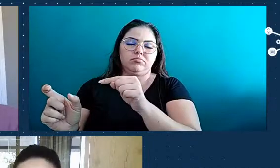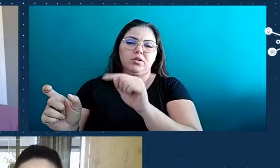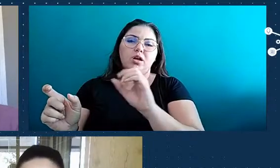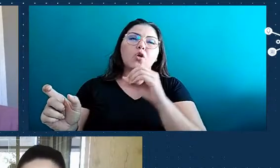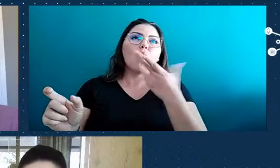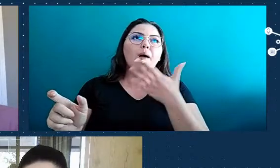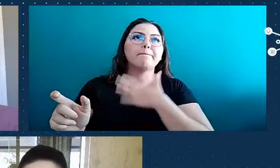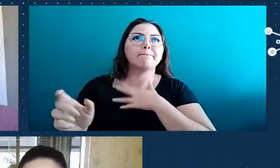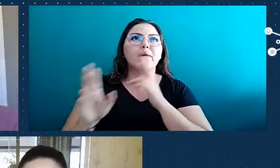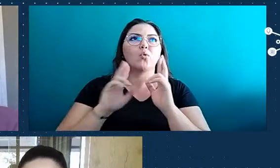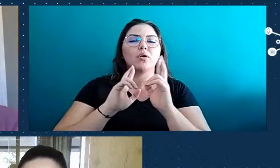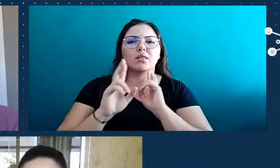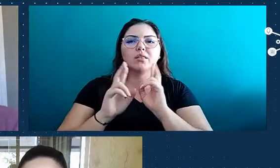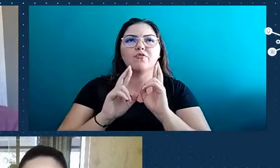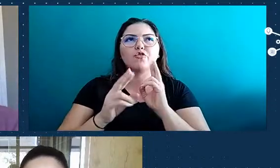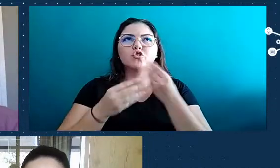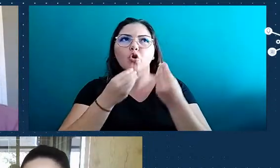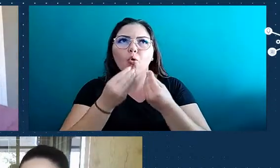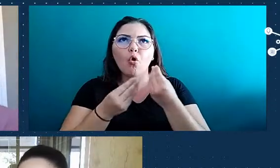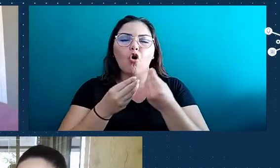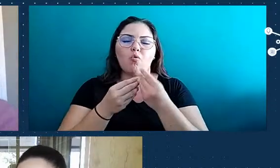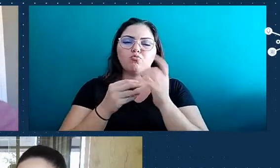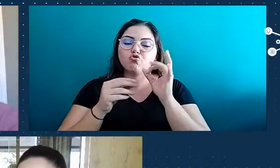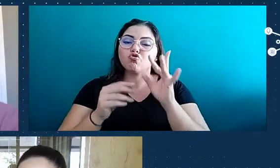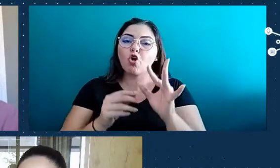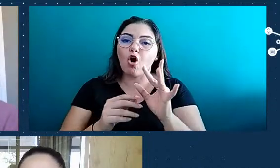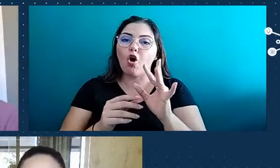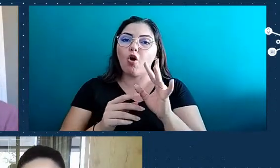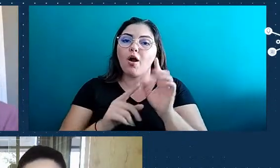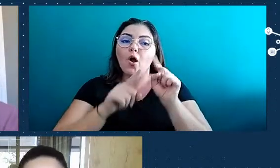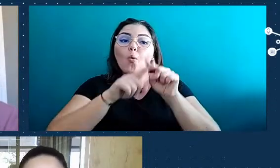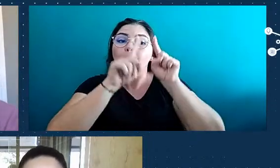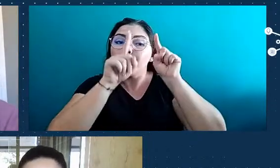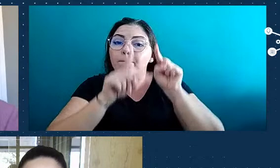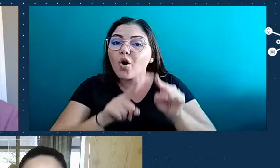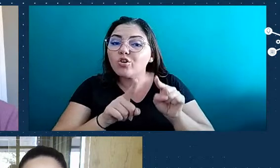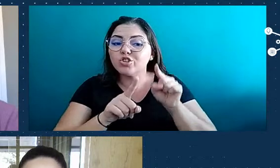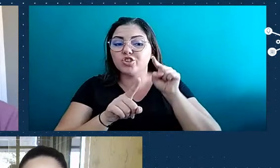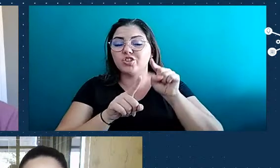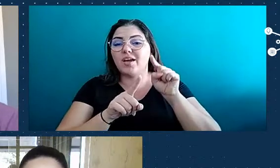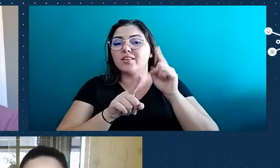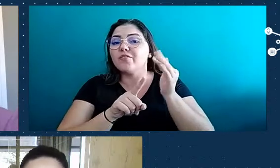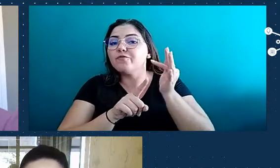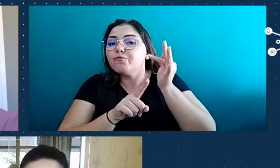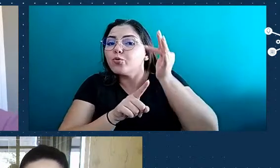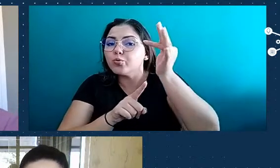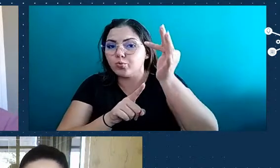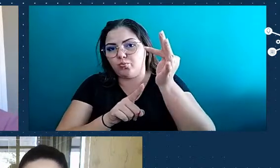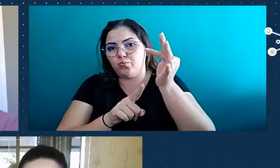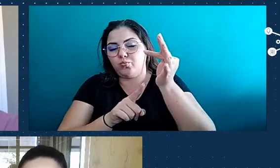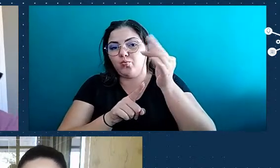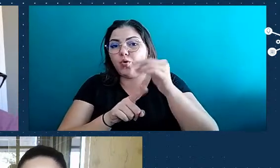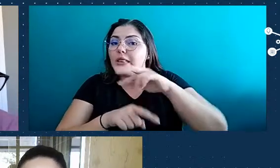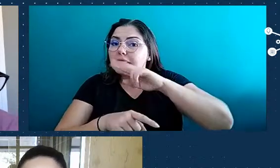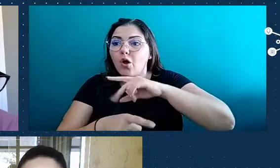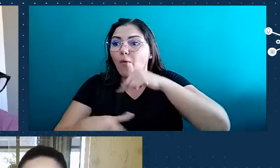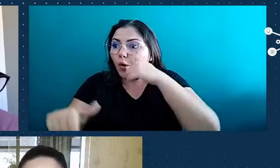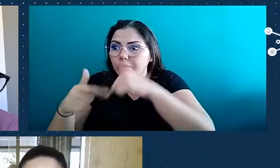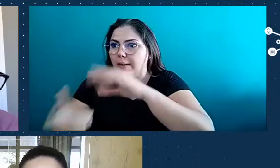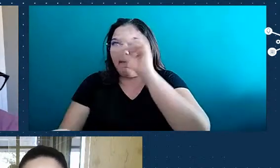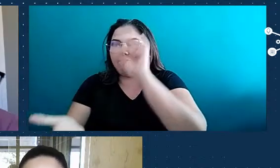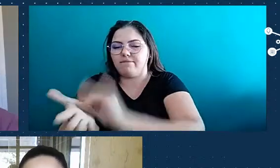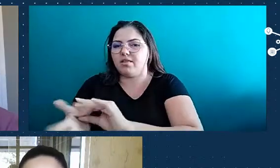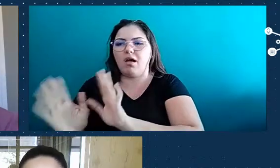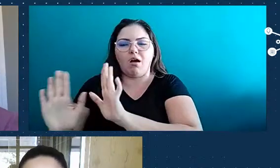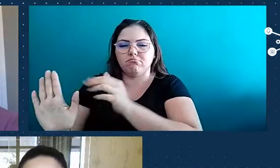eles, mas que vai realizar, estamos falando de projeto, a pesquisa ainda está sendo planejada, certo? Uhum. Ela não tem que ter